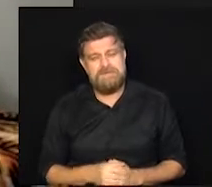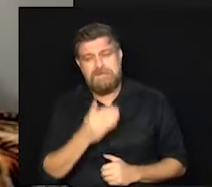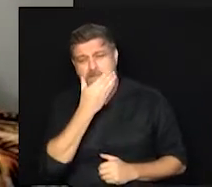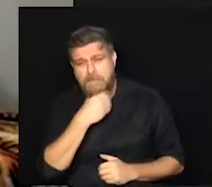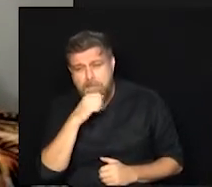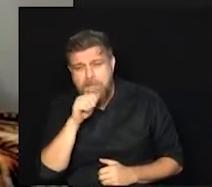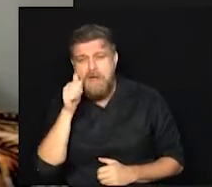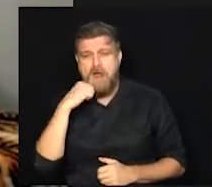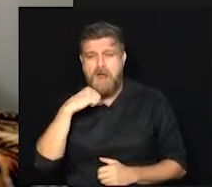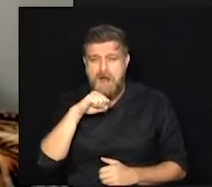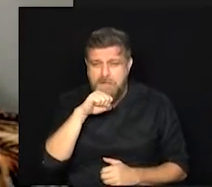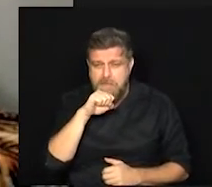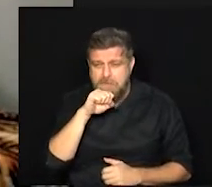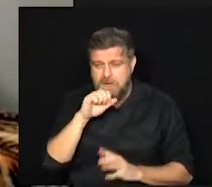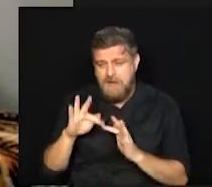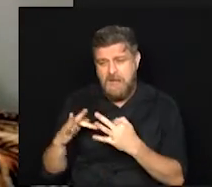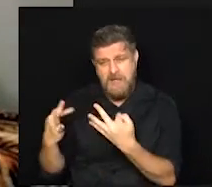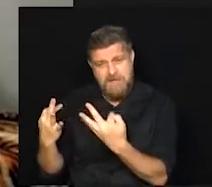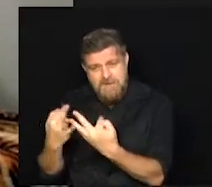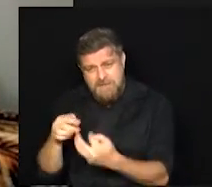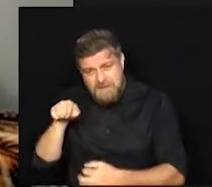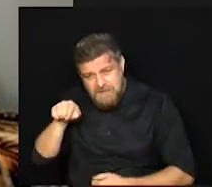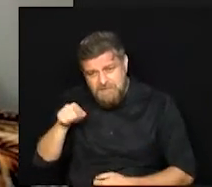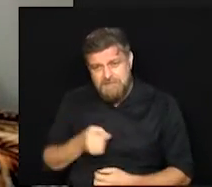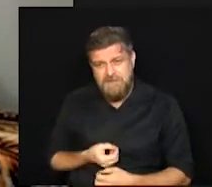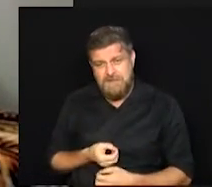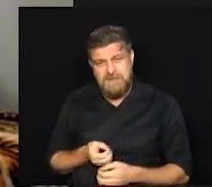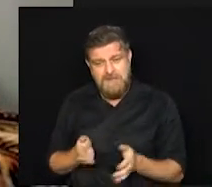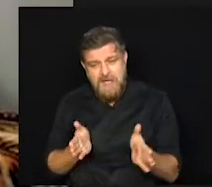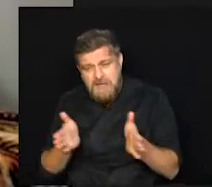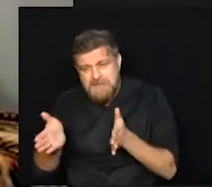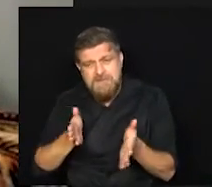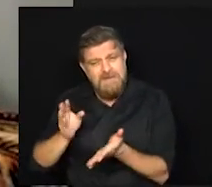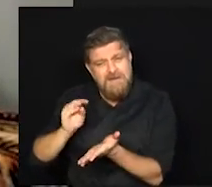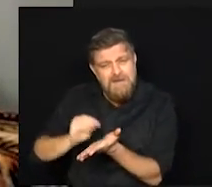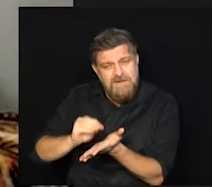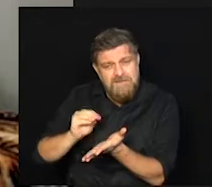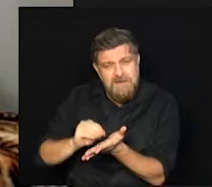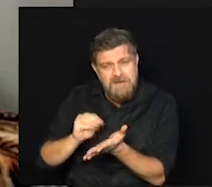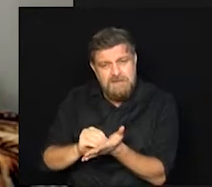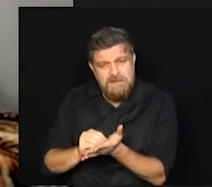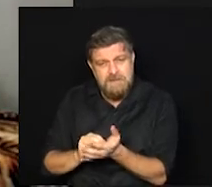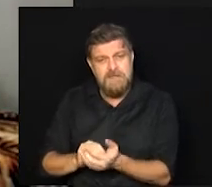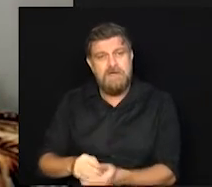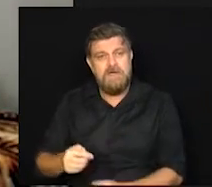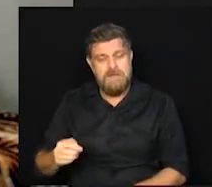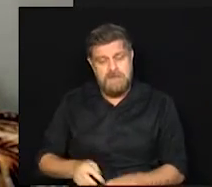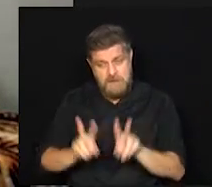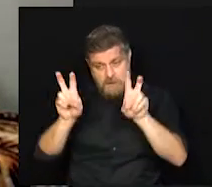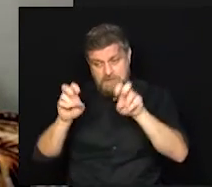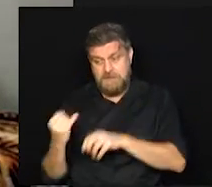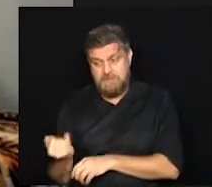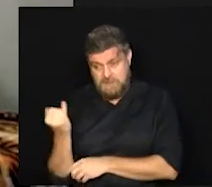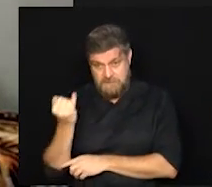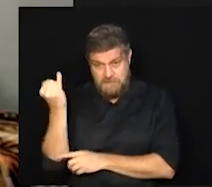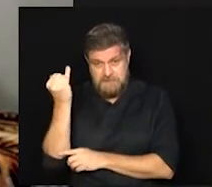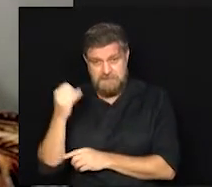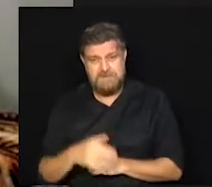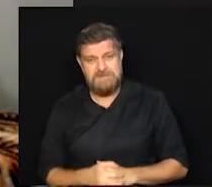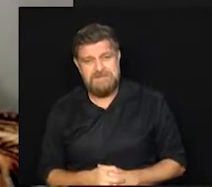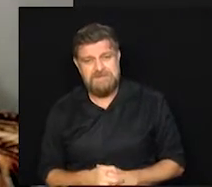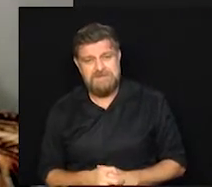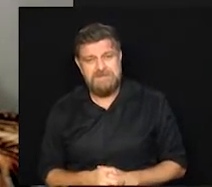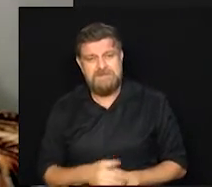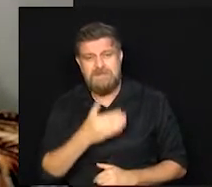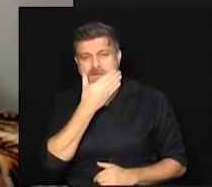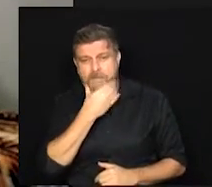pais, da falta de acessibilidade, ela é muito importante, porque muitos